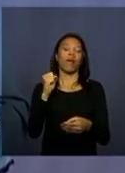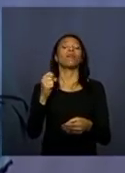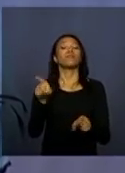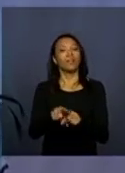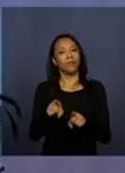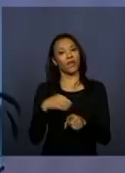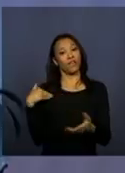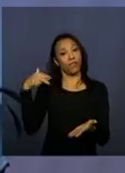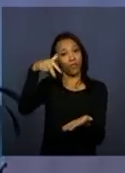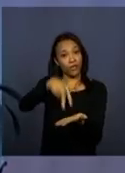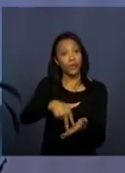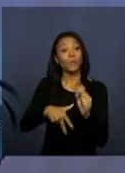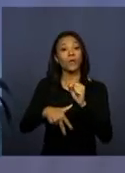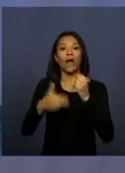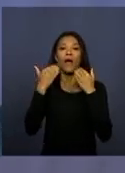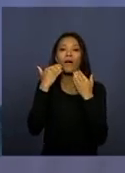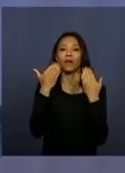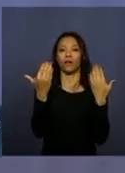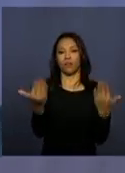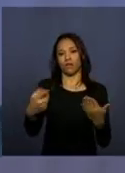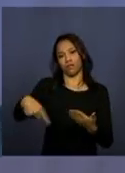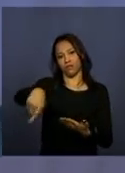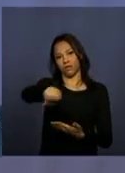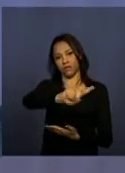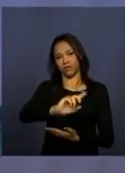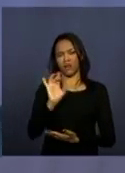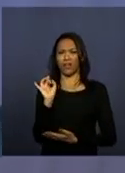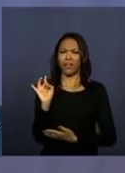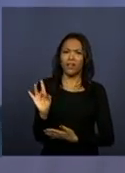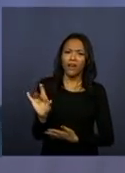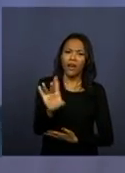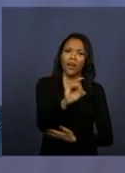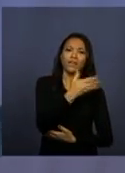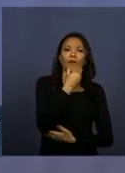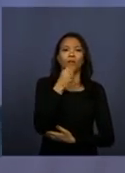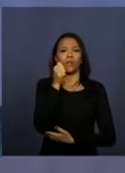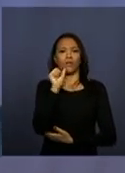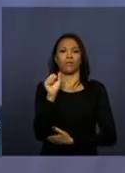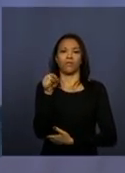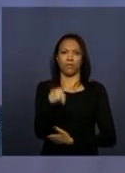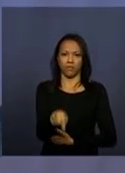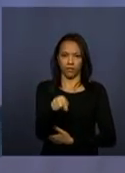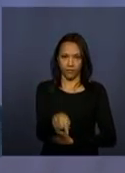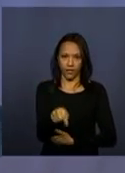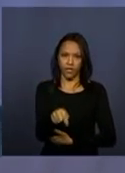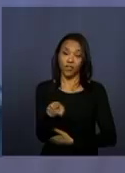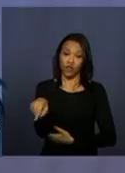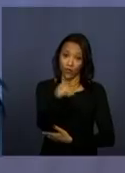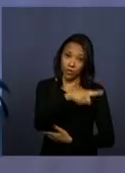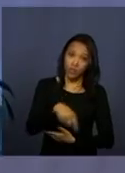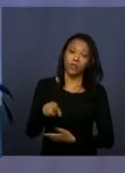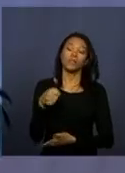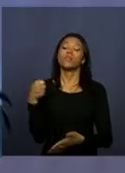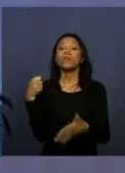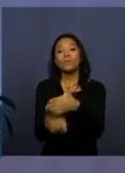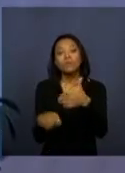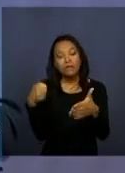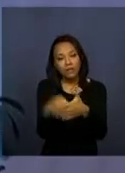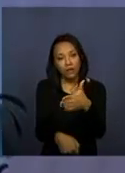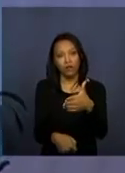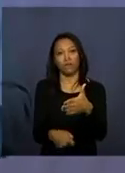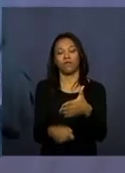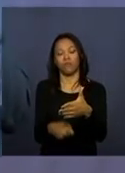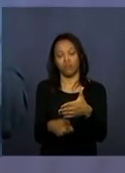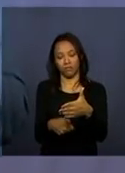agradecer. De agradecer a cada um aqui, a cada uma que lutaram e que